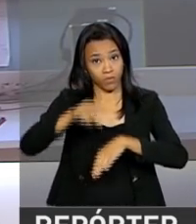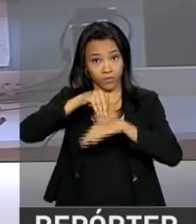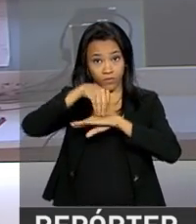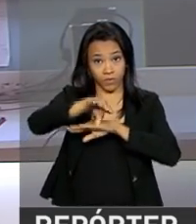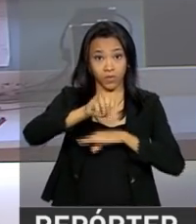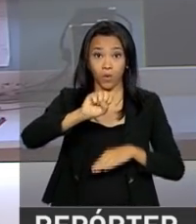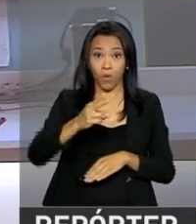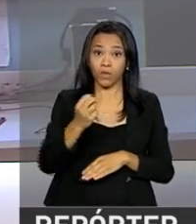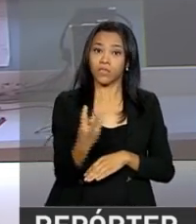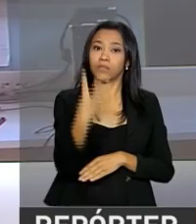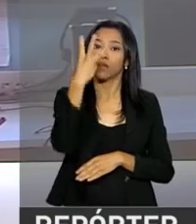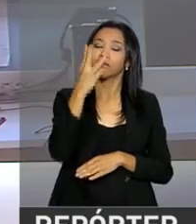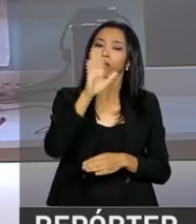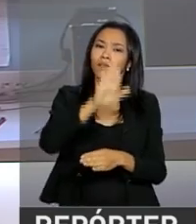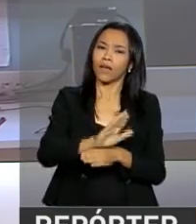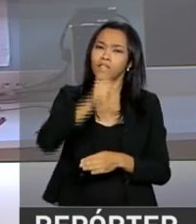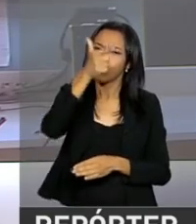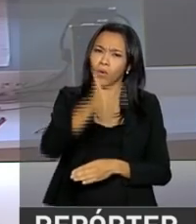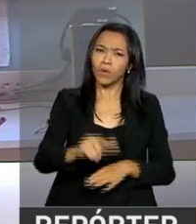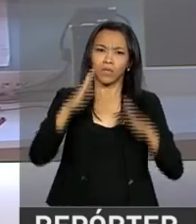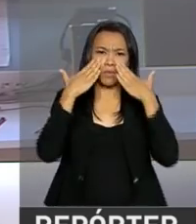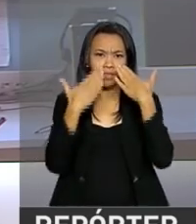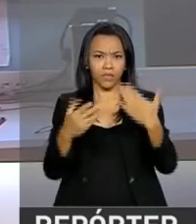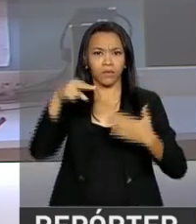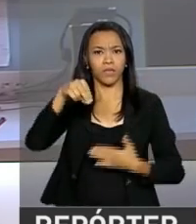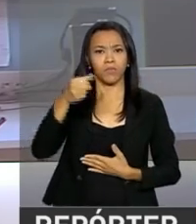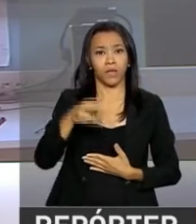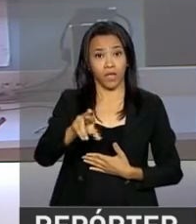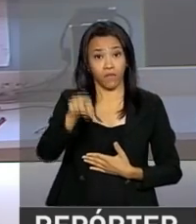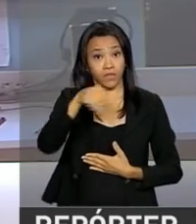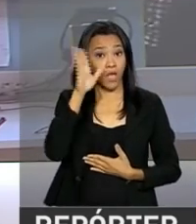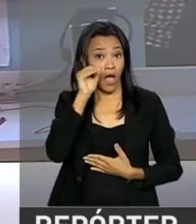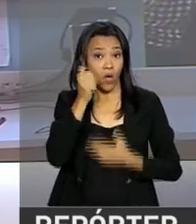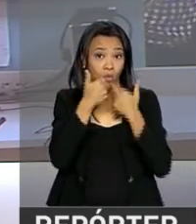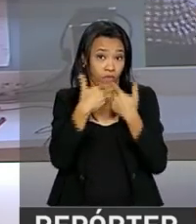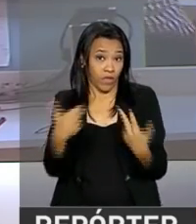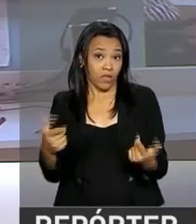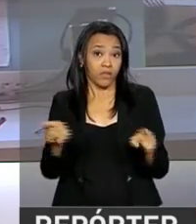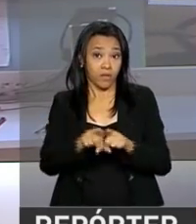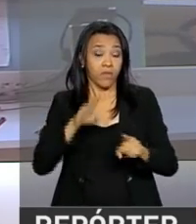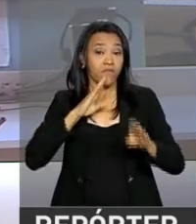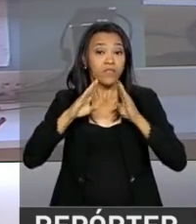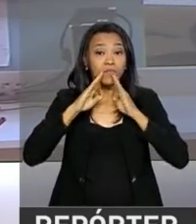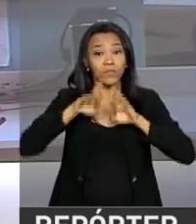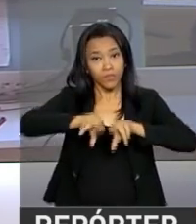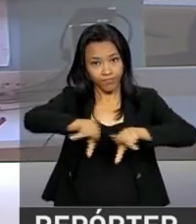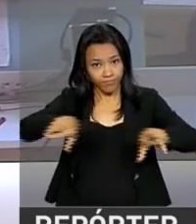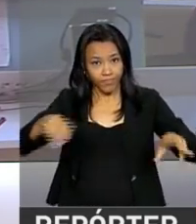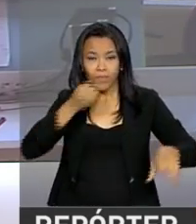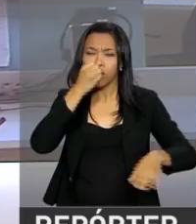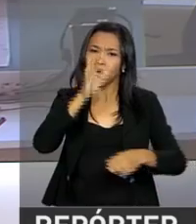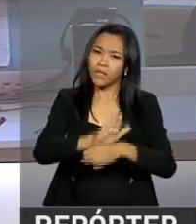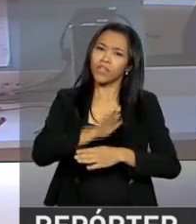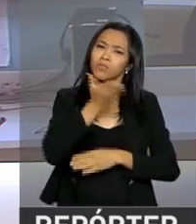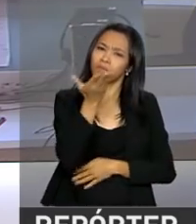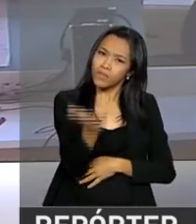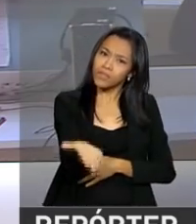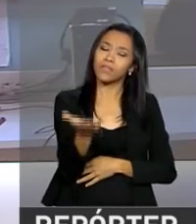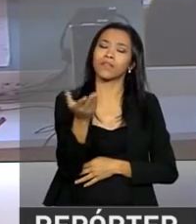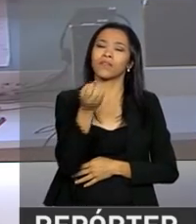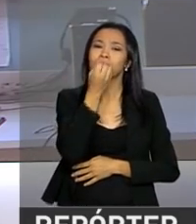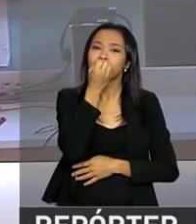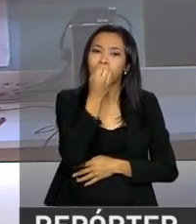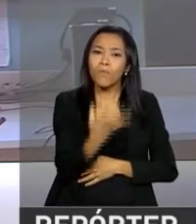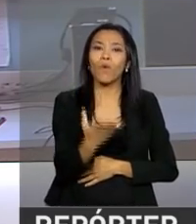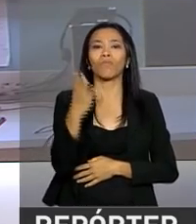ou às 3 da tarde na próxima edição do report tern BR acompanha as novidades também Pelas nossas redes sociais Uma boa tarde para você